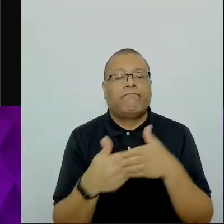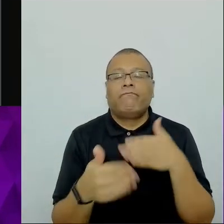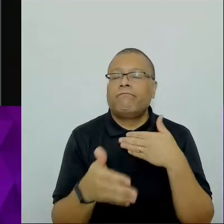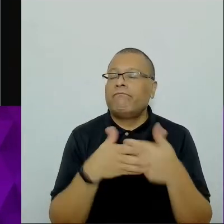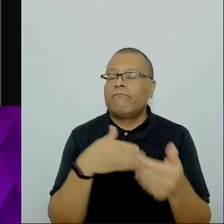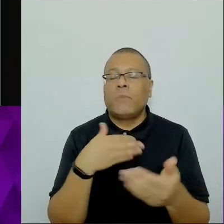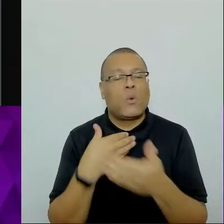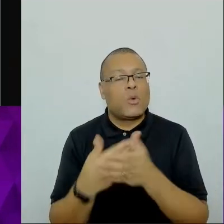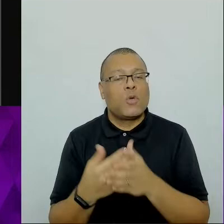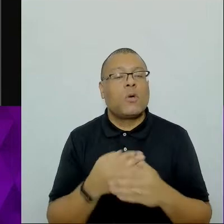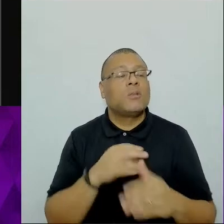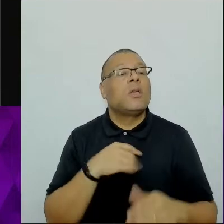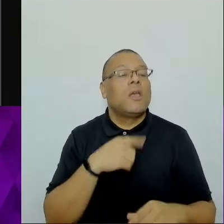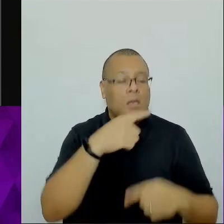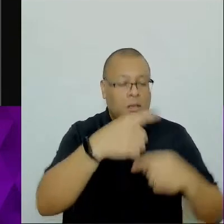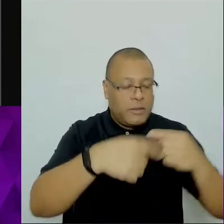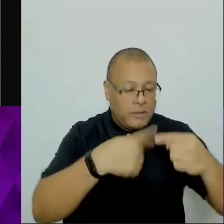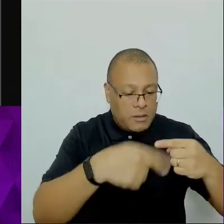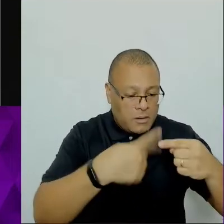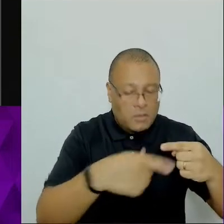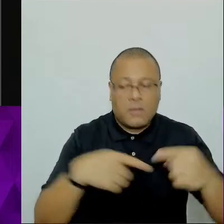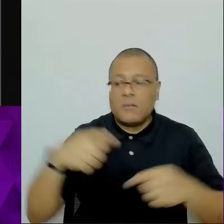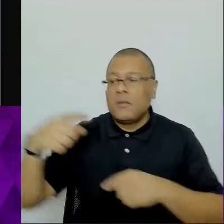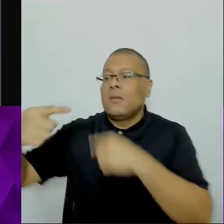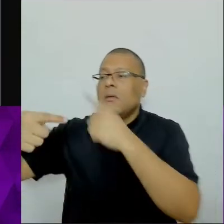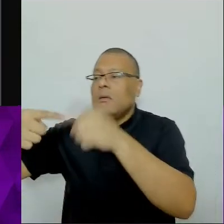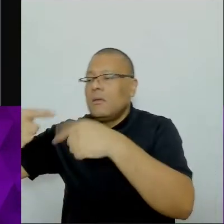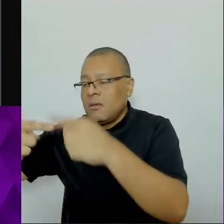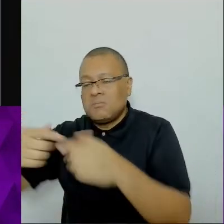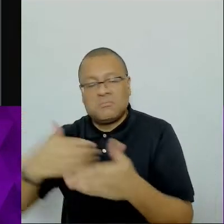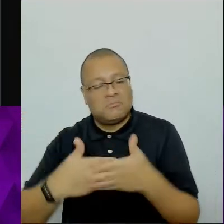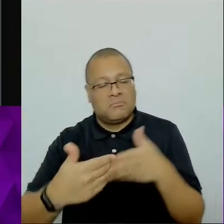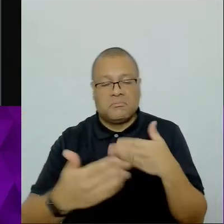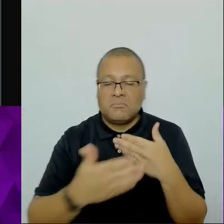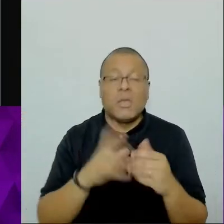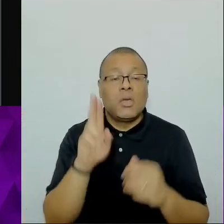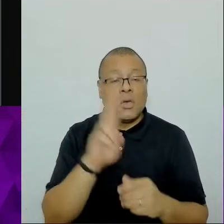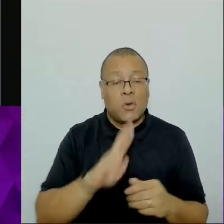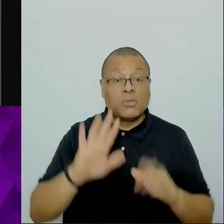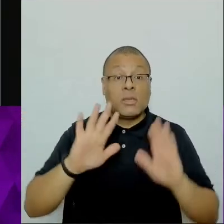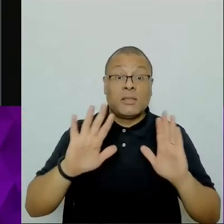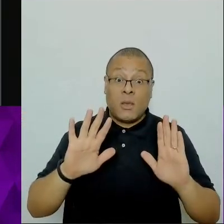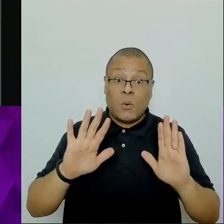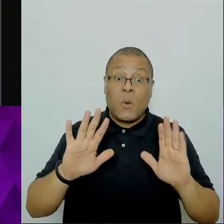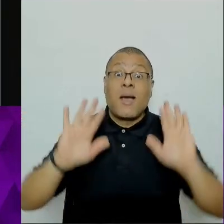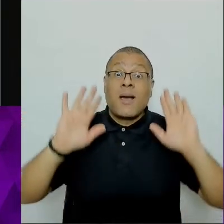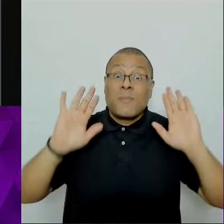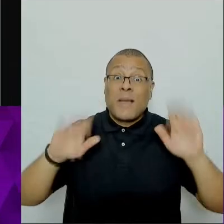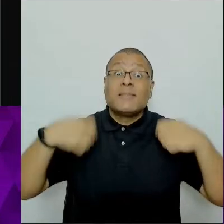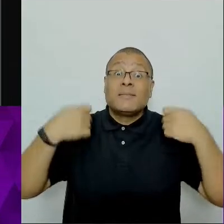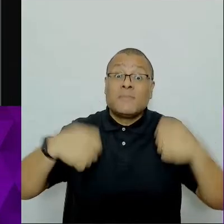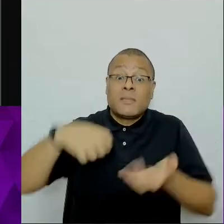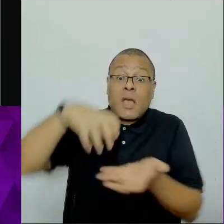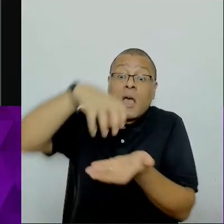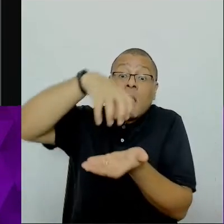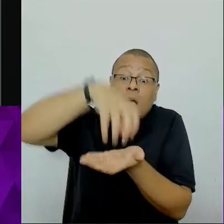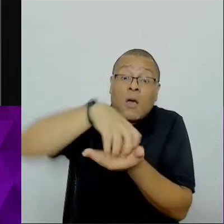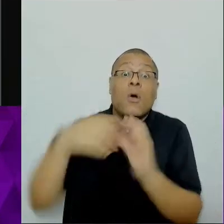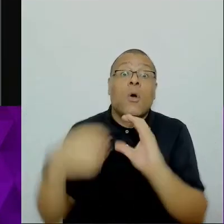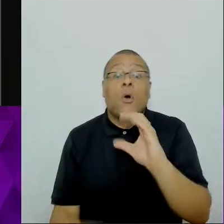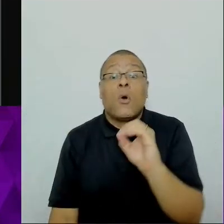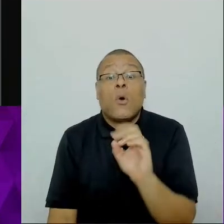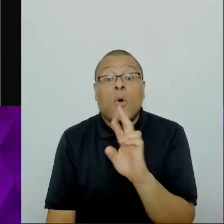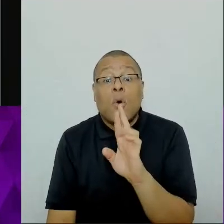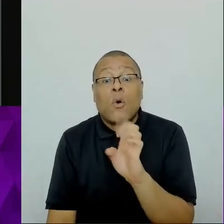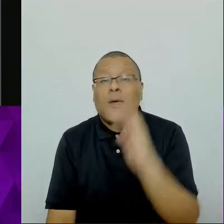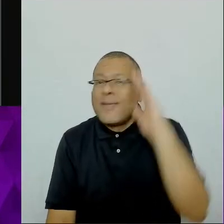framework, mas para a gente utilizar o core, o nosso framework ele depende do core. Então, o que está no mundo externo